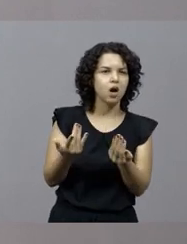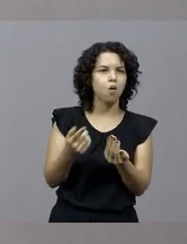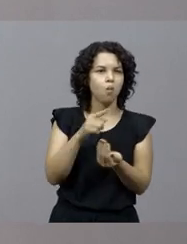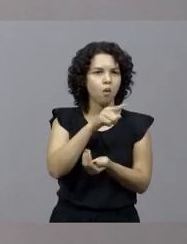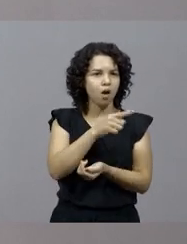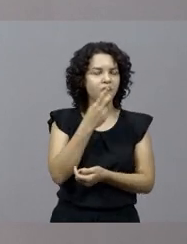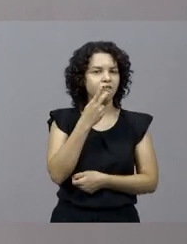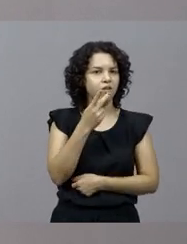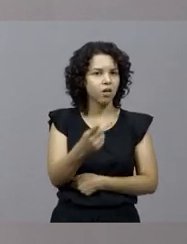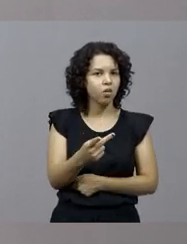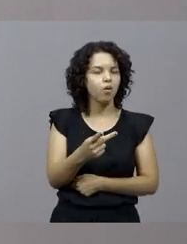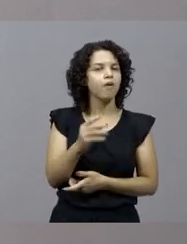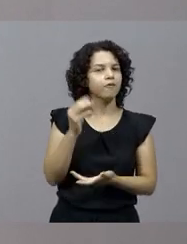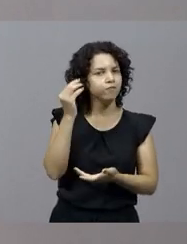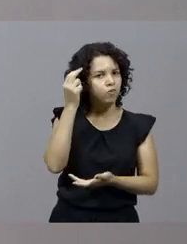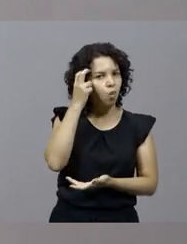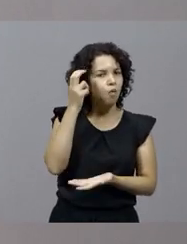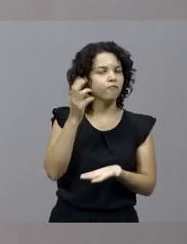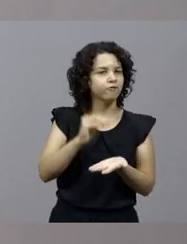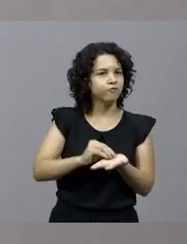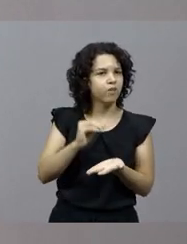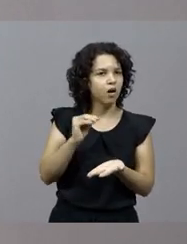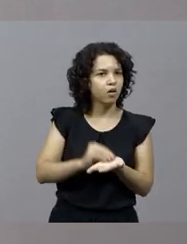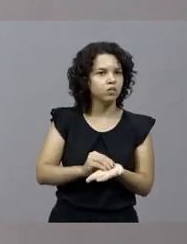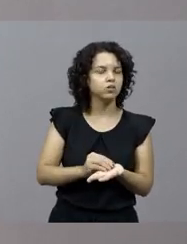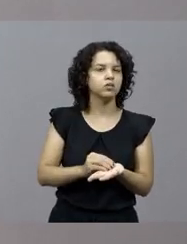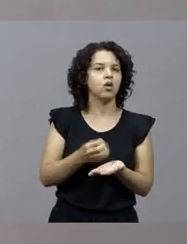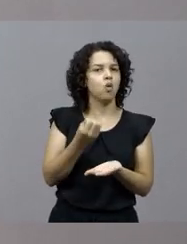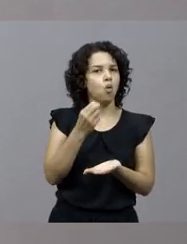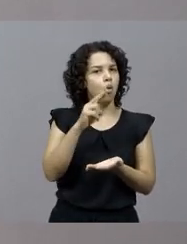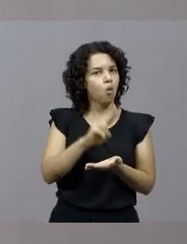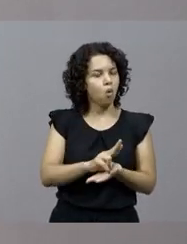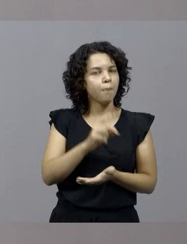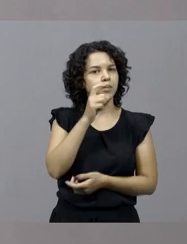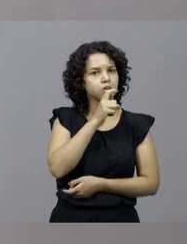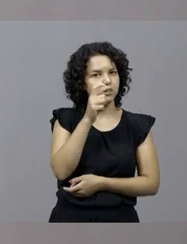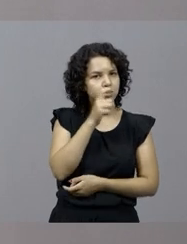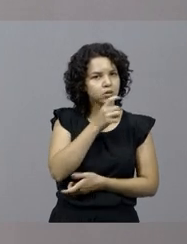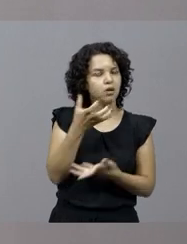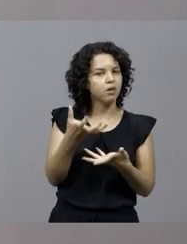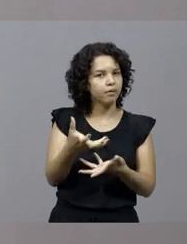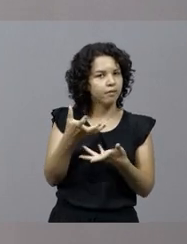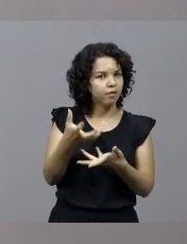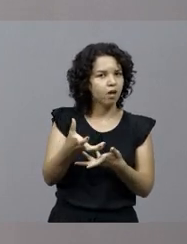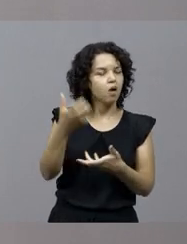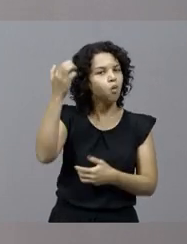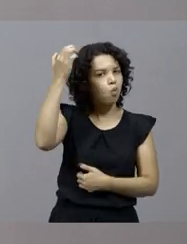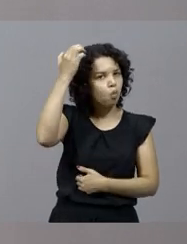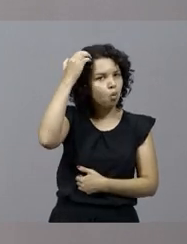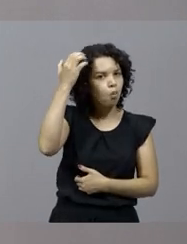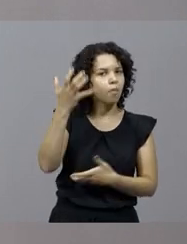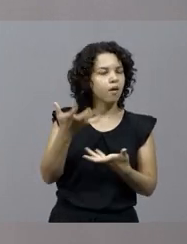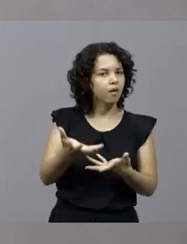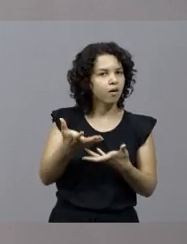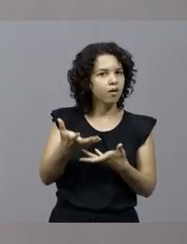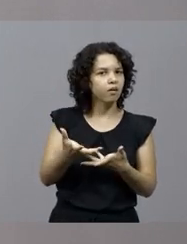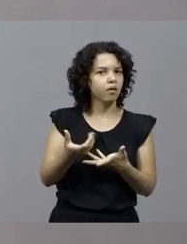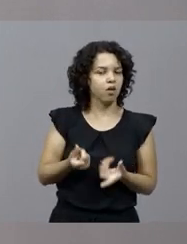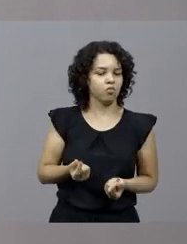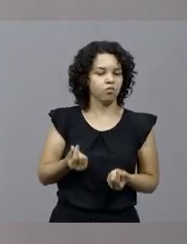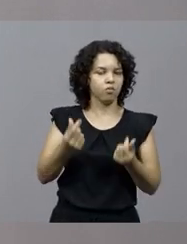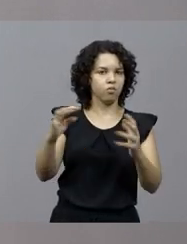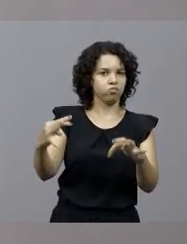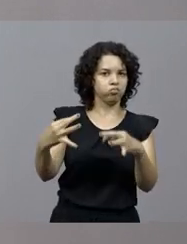é falta de conhecimento ou está revestido de dolo para faturar politicamente num momento de grande tristeza.